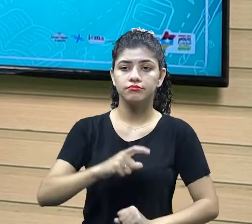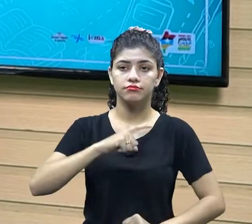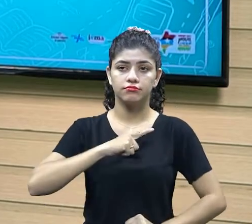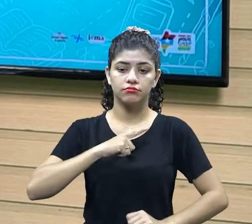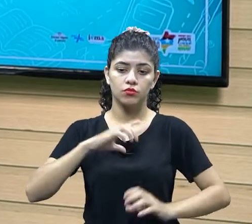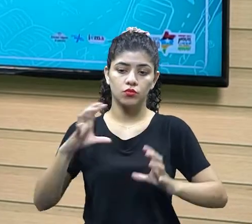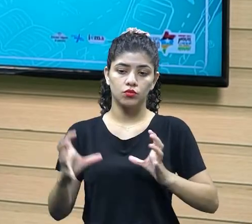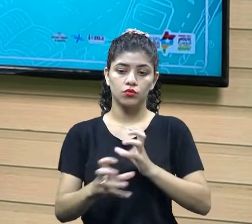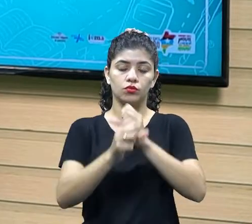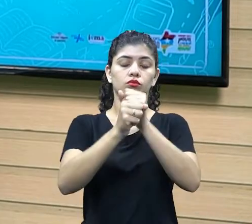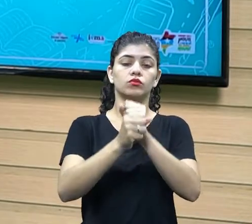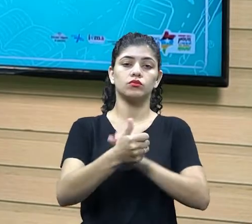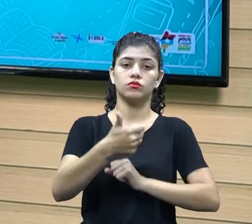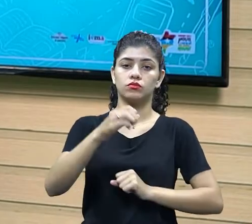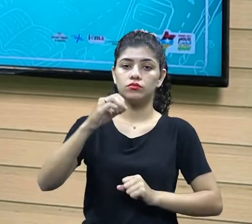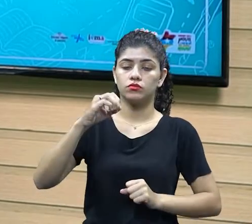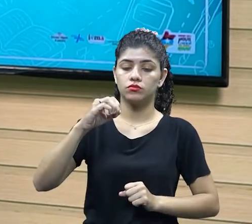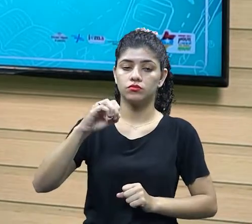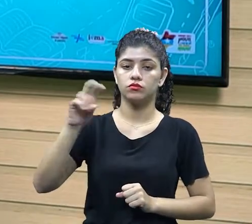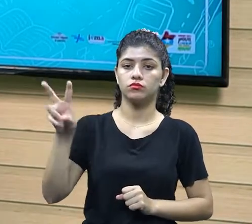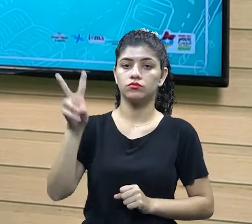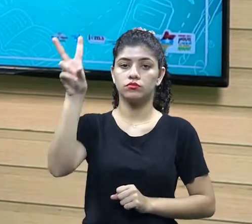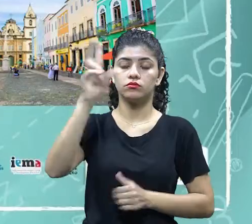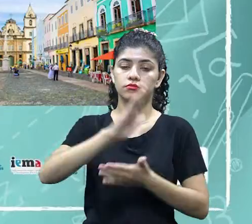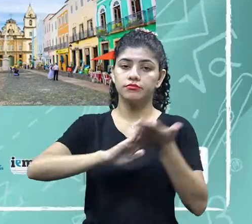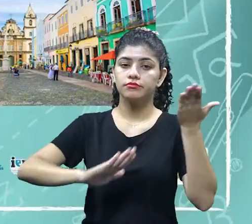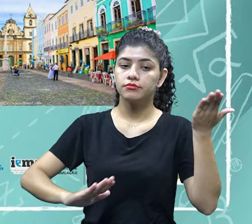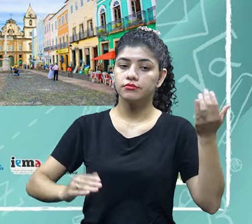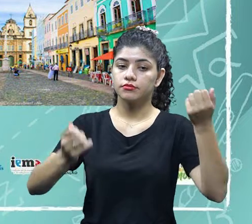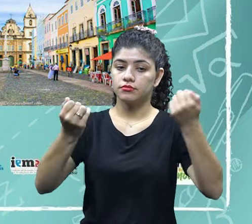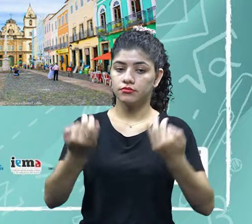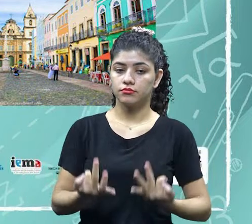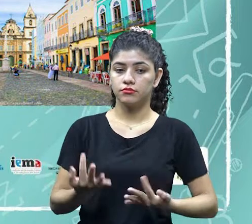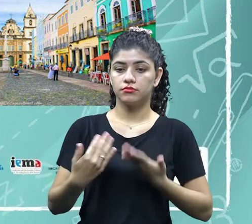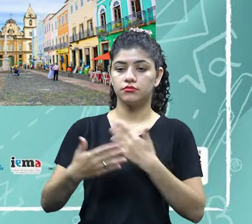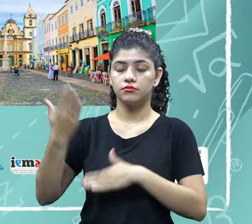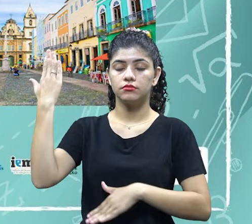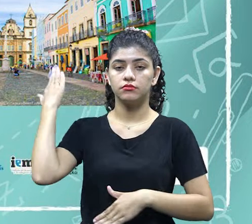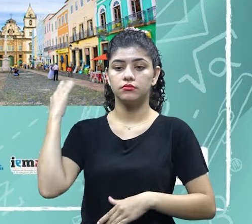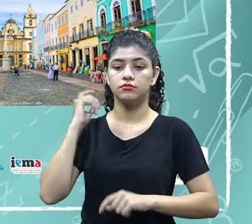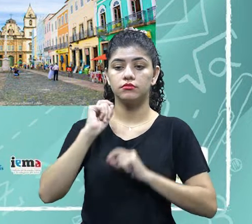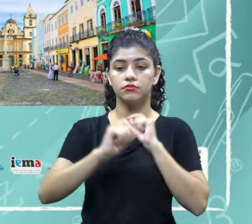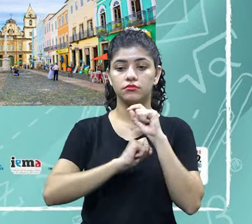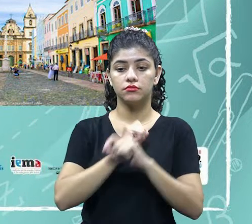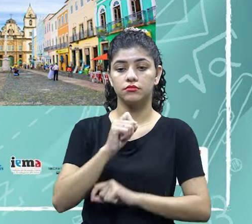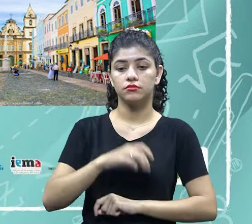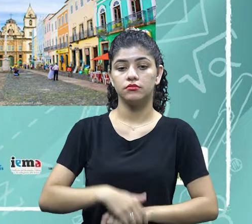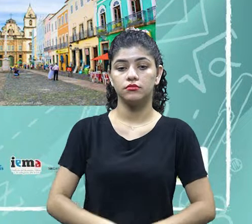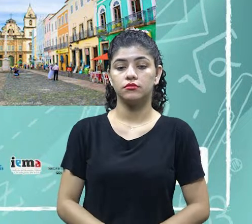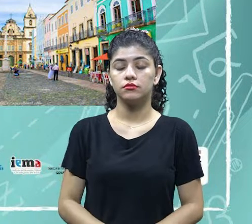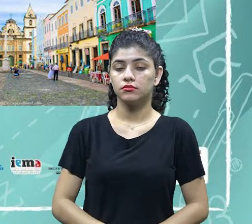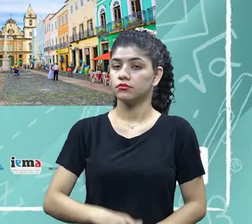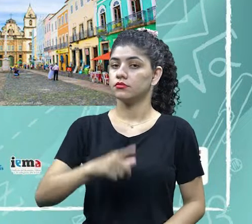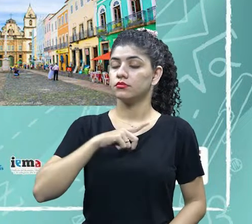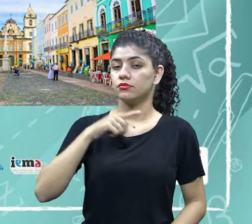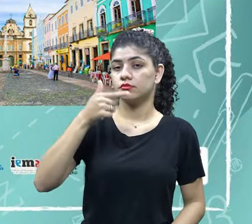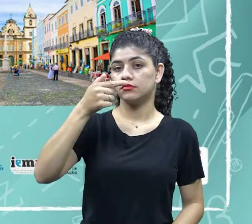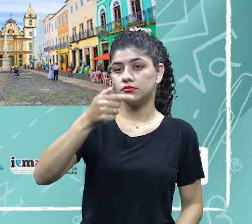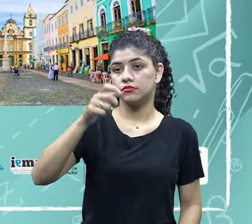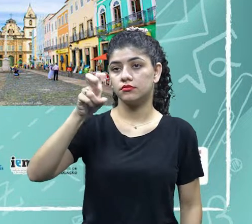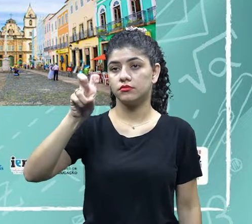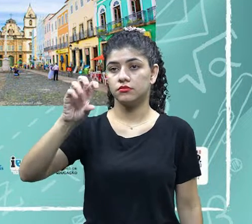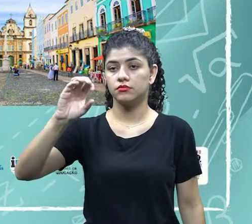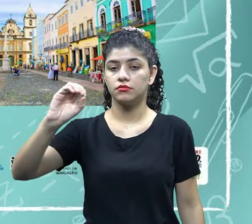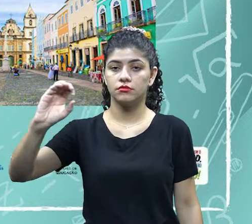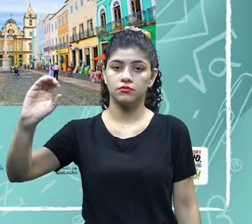economizar para poder ter o valor da viagem? Então, como eu falei aqui anteriormente, a viagem custa